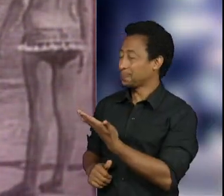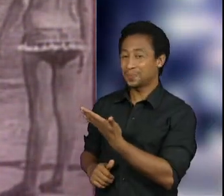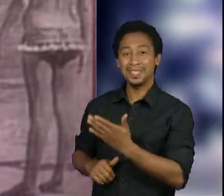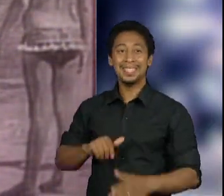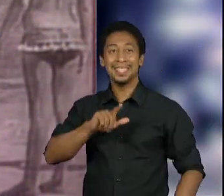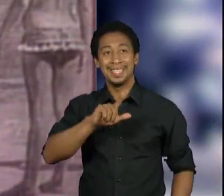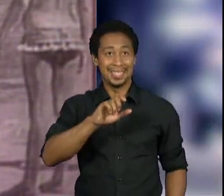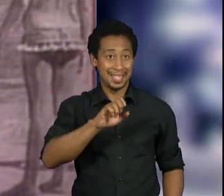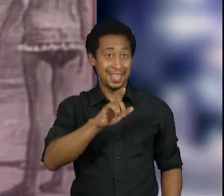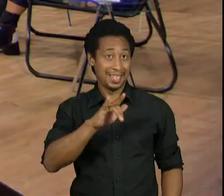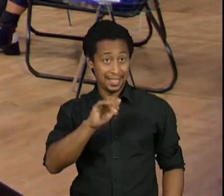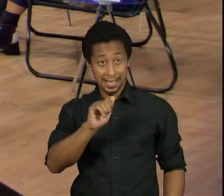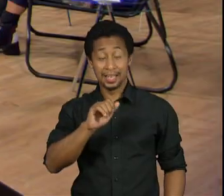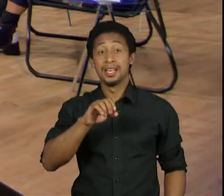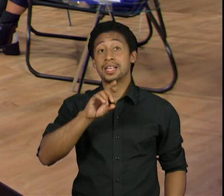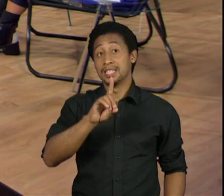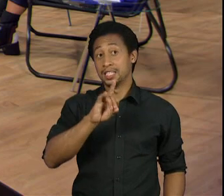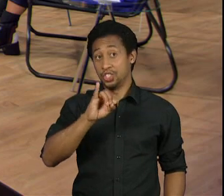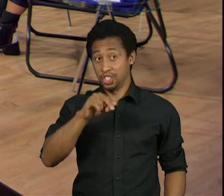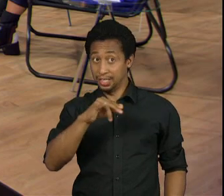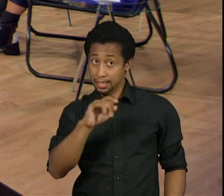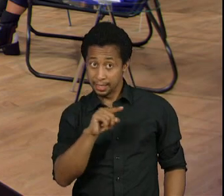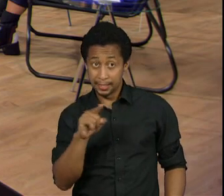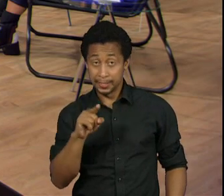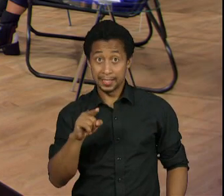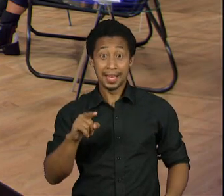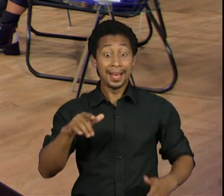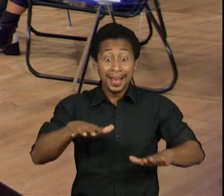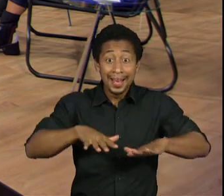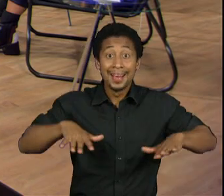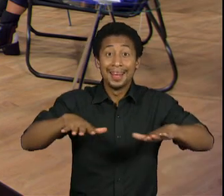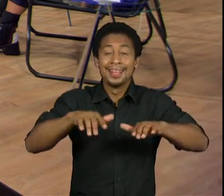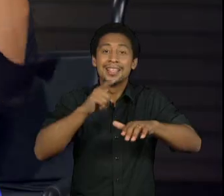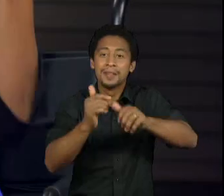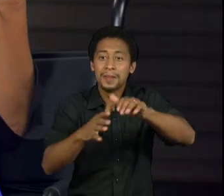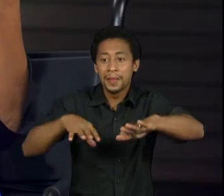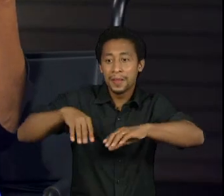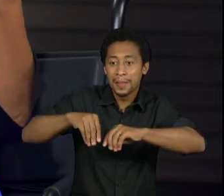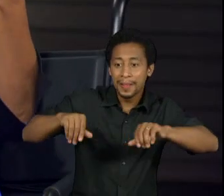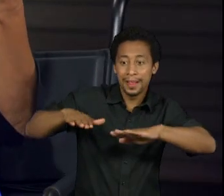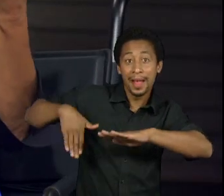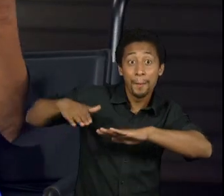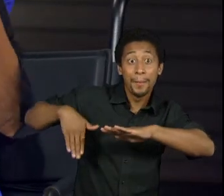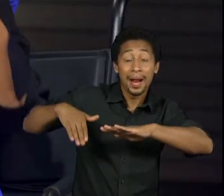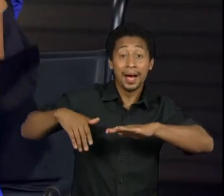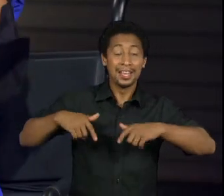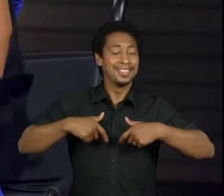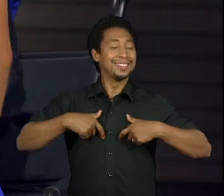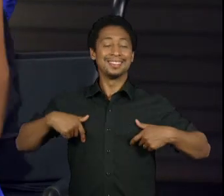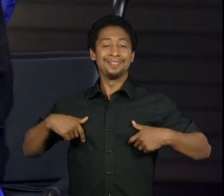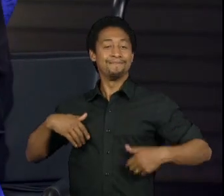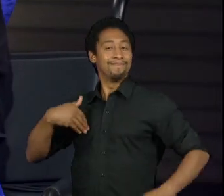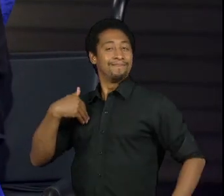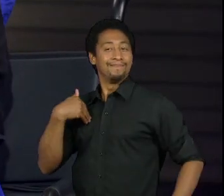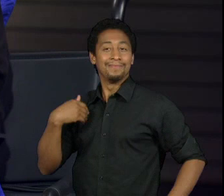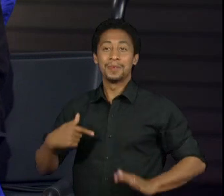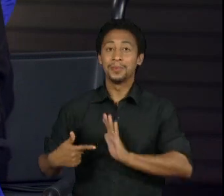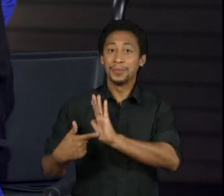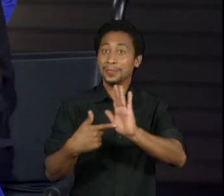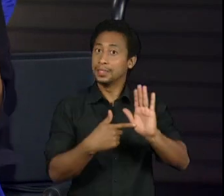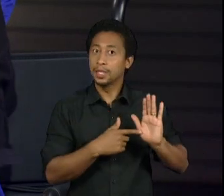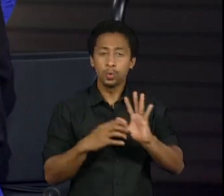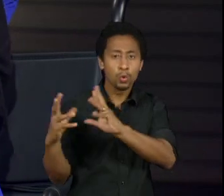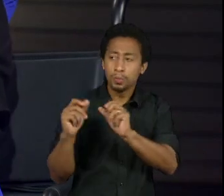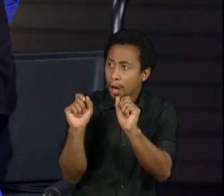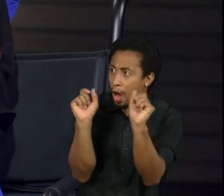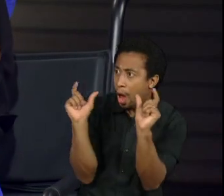praia, grávida, que daí foi outro escândalo, porque primeiro, biquíni já era um escândalo, grávida de biquíni, a